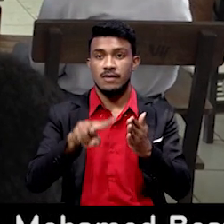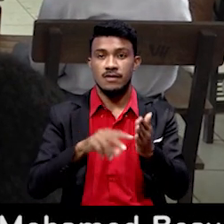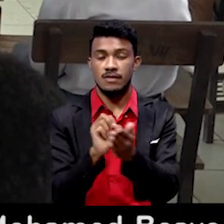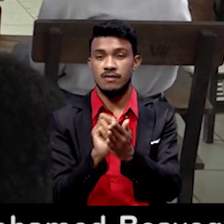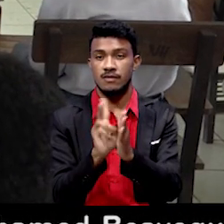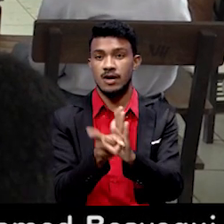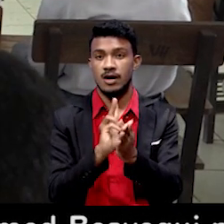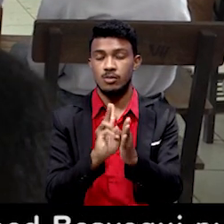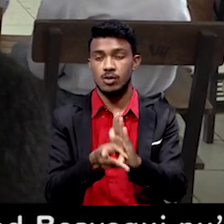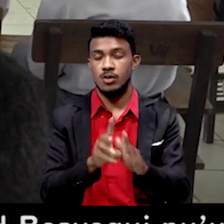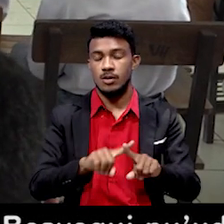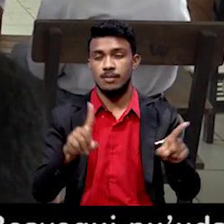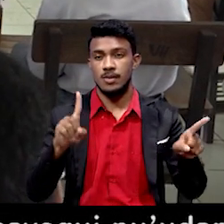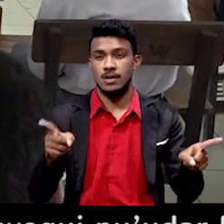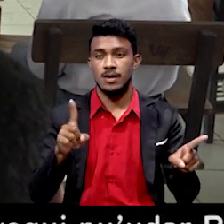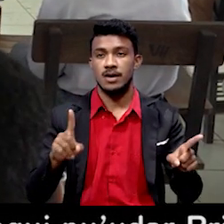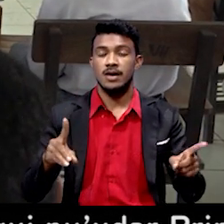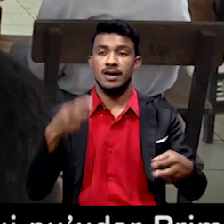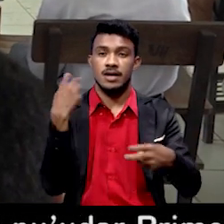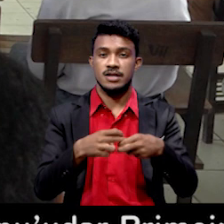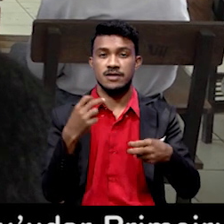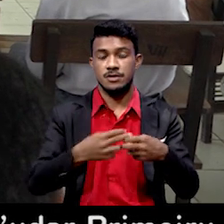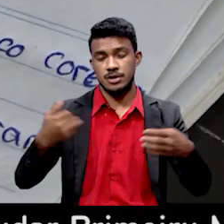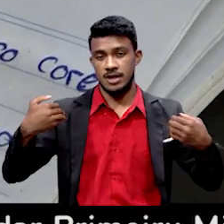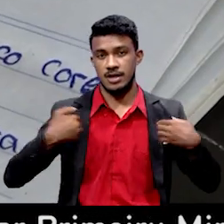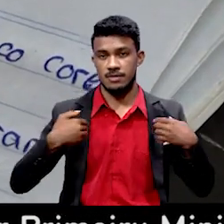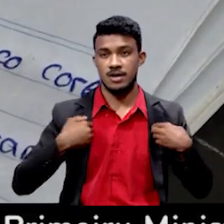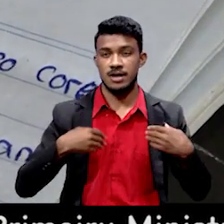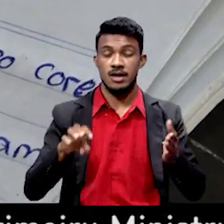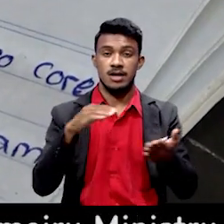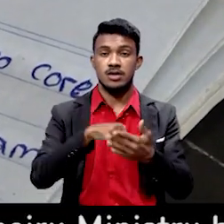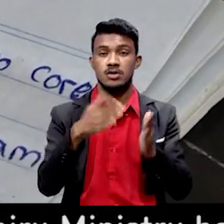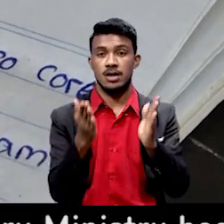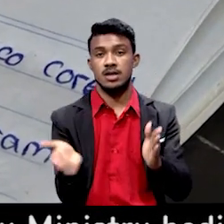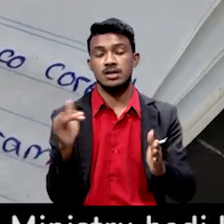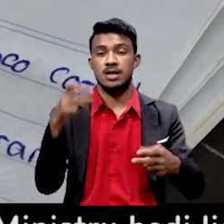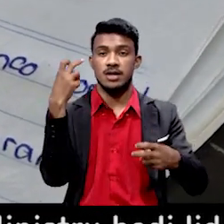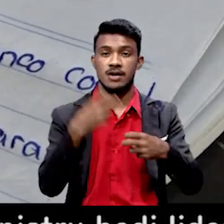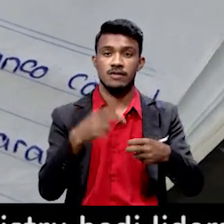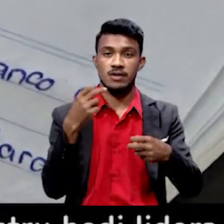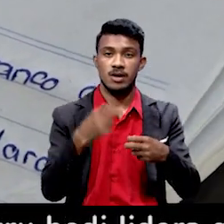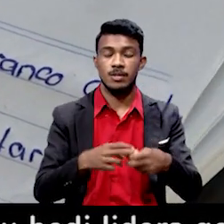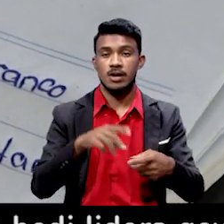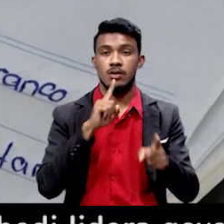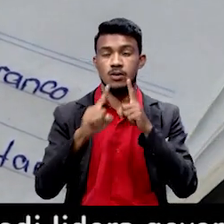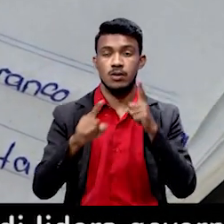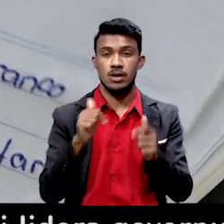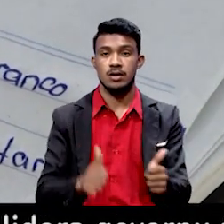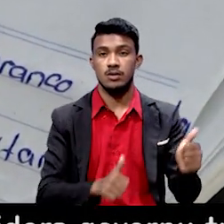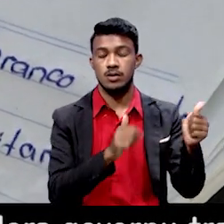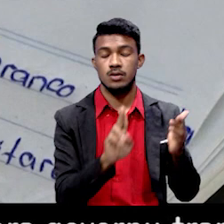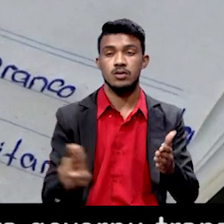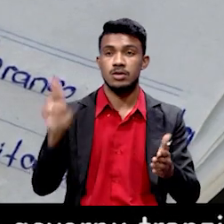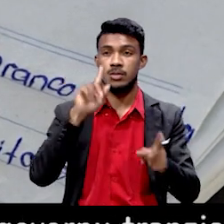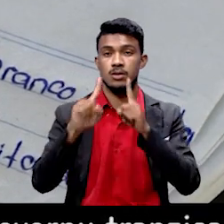conjuga verbo, mas bem, desafio nebe iha mak, estudante sira difícil ato implementa ho di usa bakolia